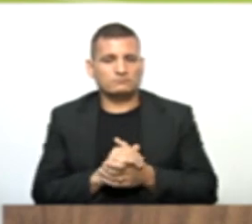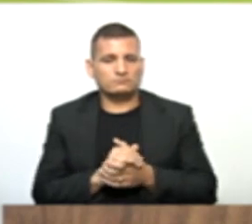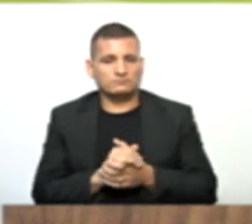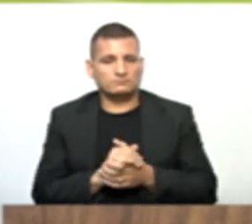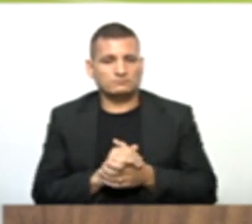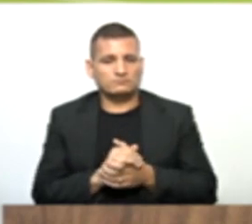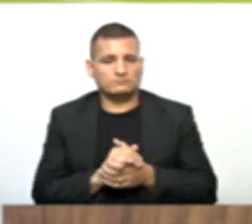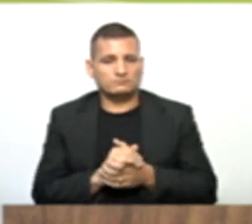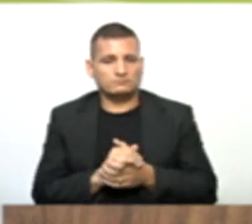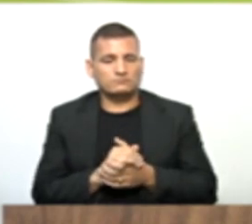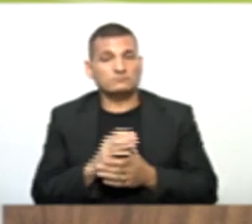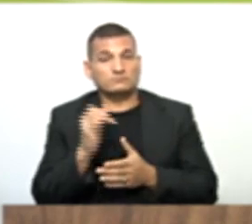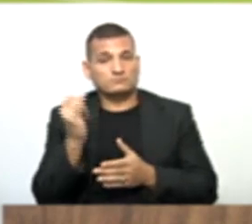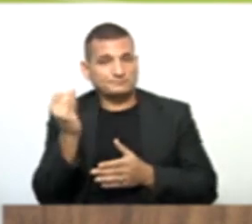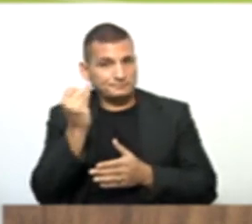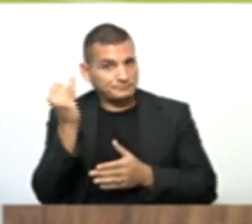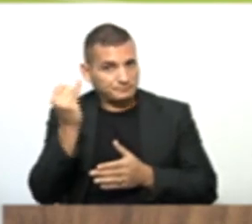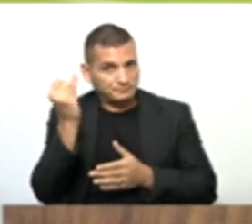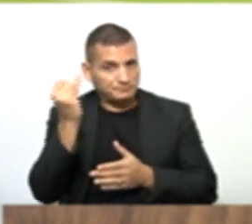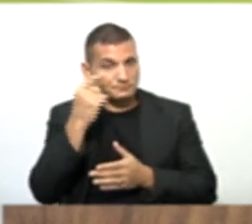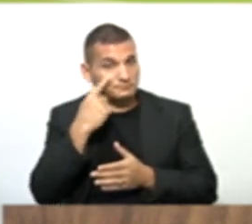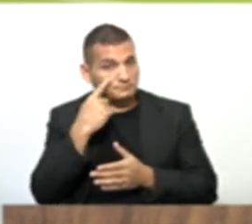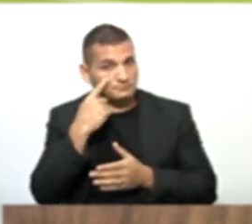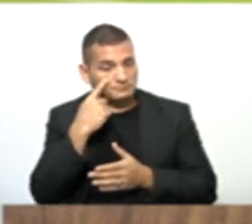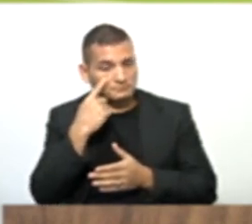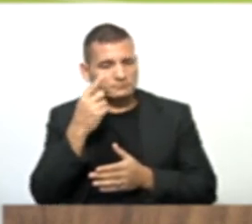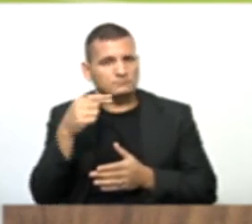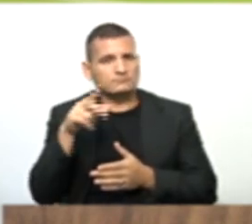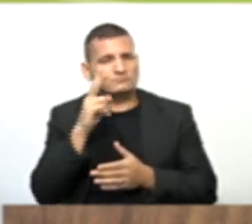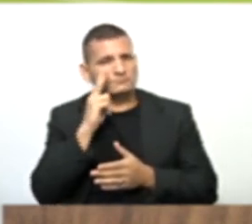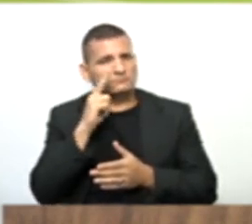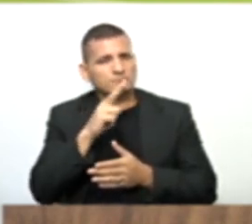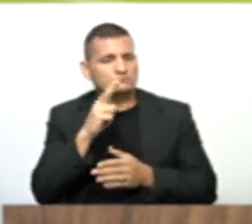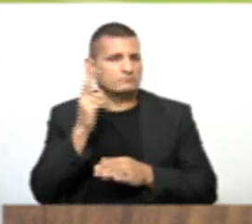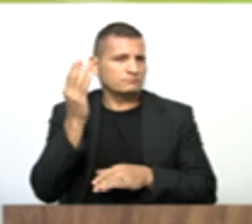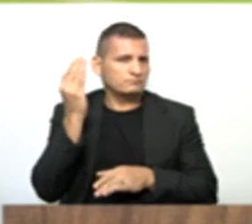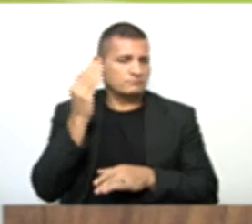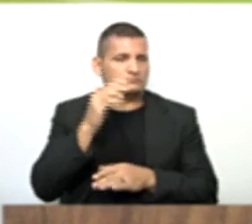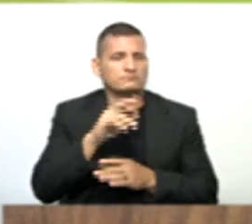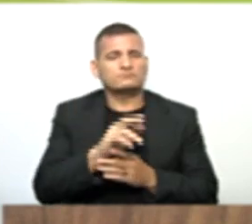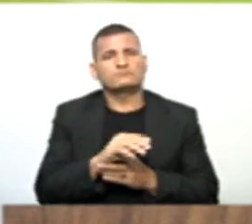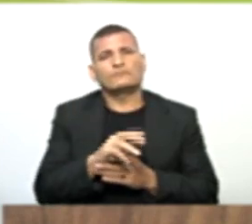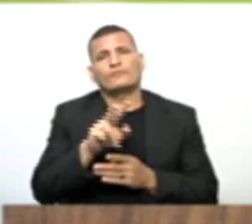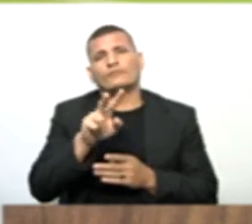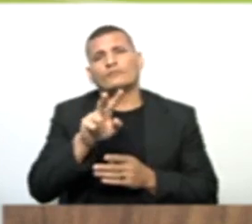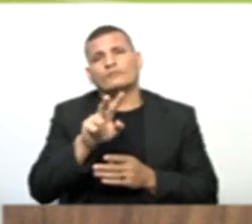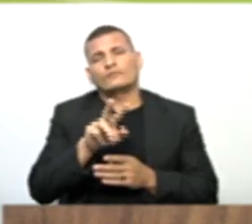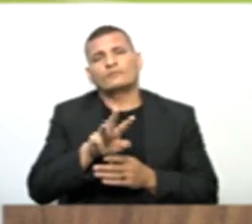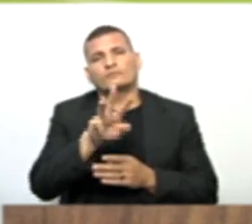Uma observação importante. Como vocês viram na questão passada, o while, ele só